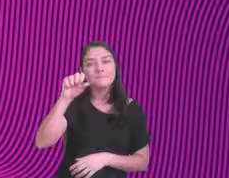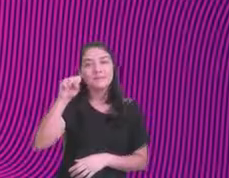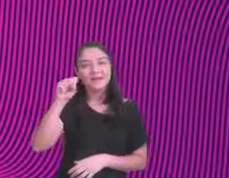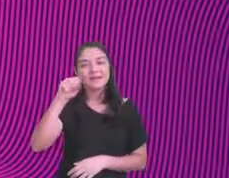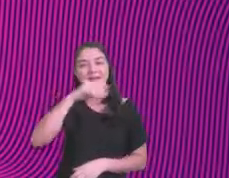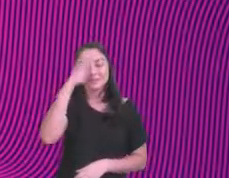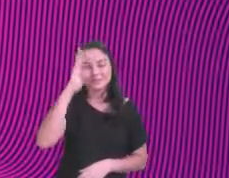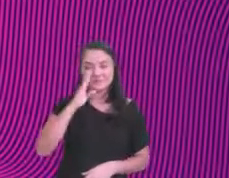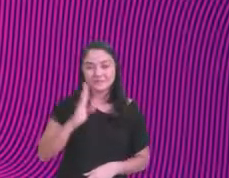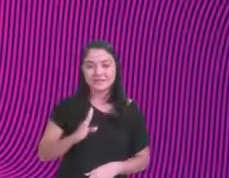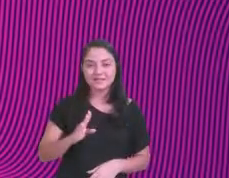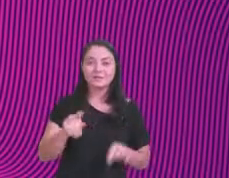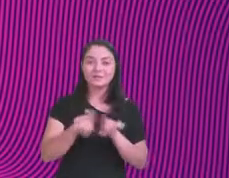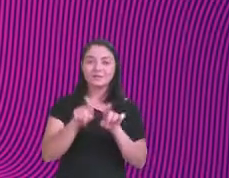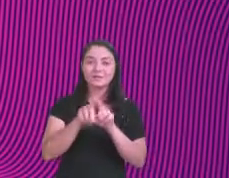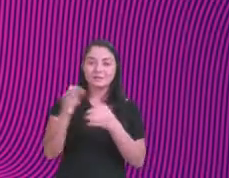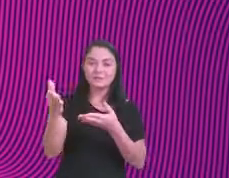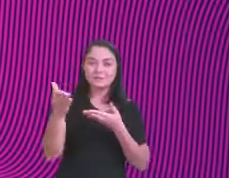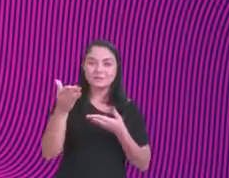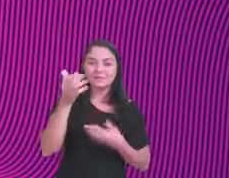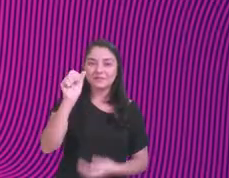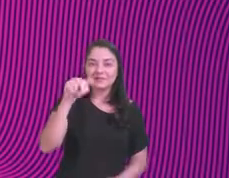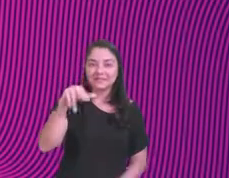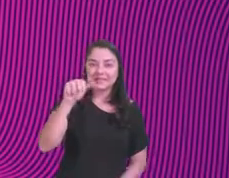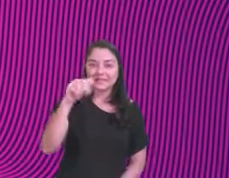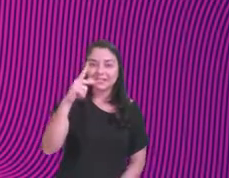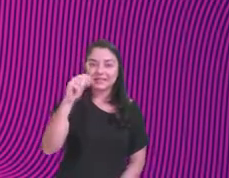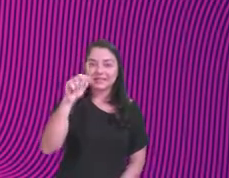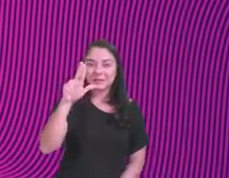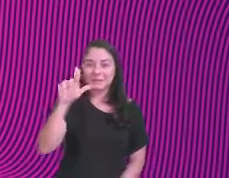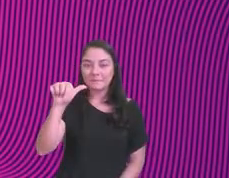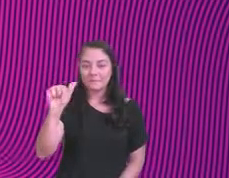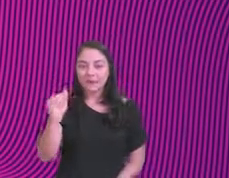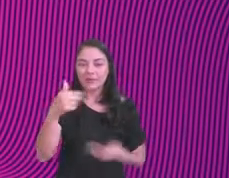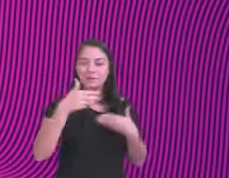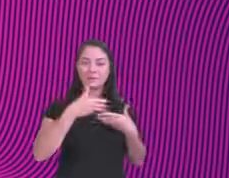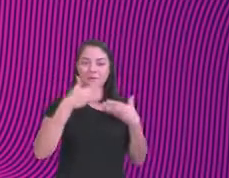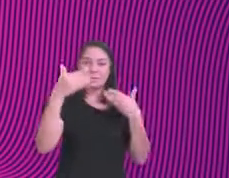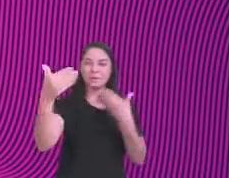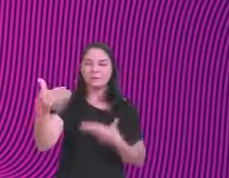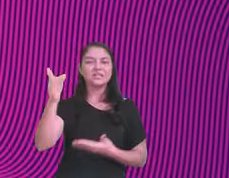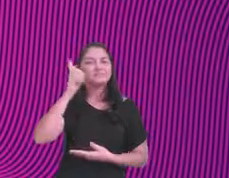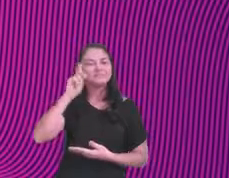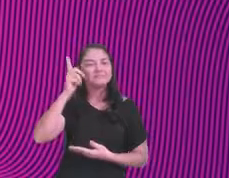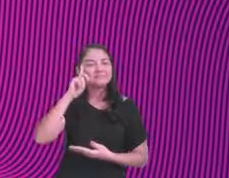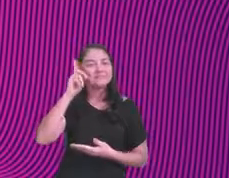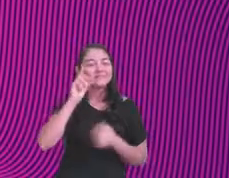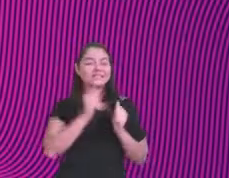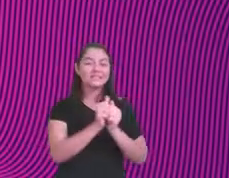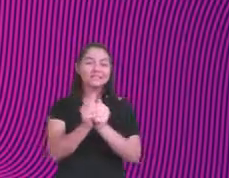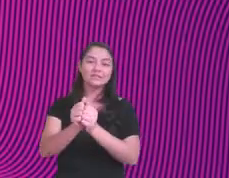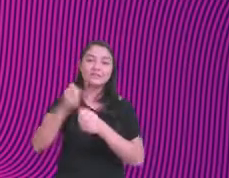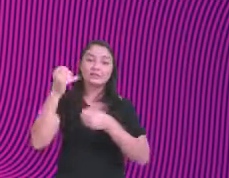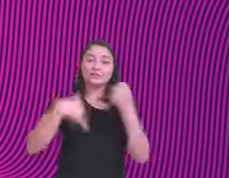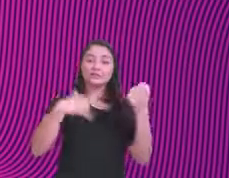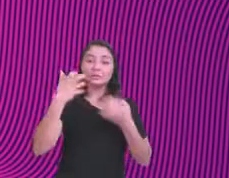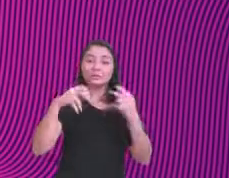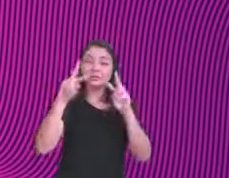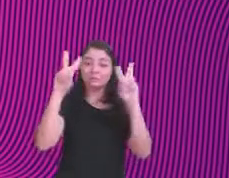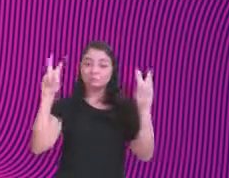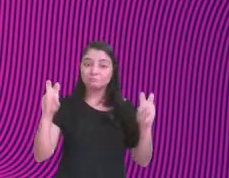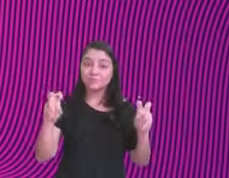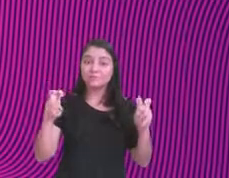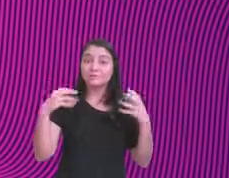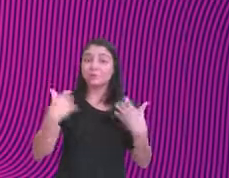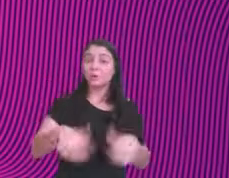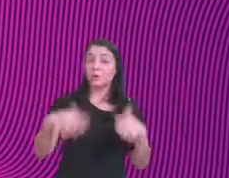especial a Ana Paula, a Gisele, ao Fernando Meton pelo convite, parceiros de todo dia, para falar de um tema realmente, como você falou, né, um tema polêmico,